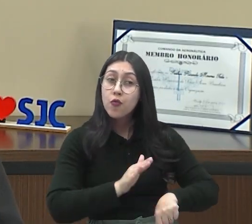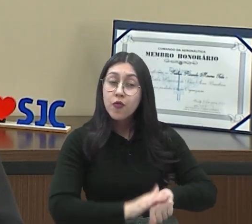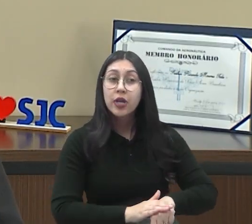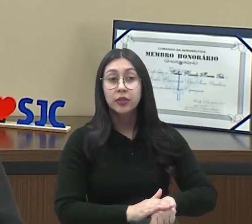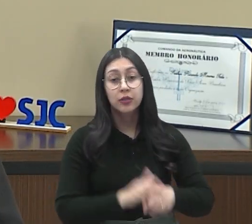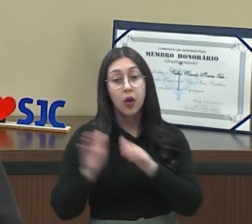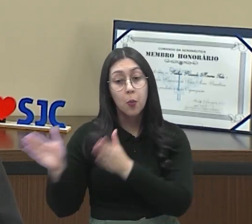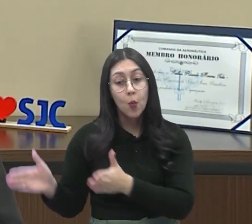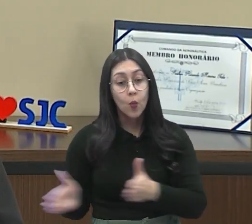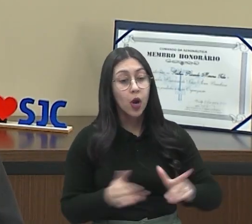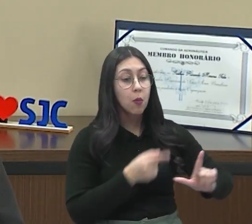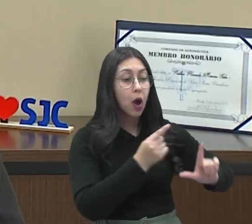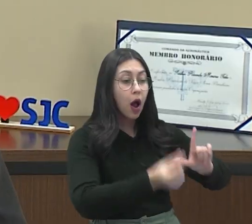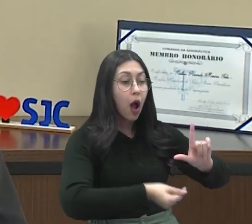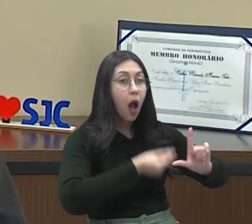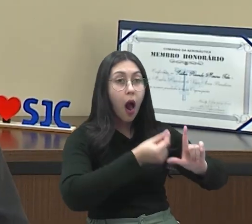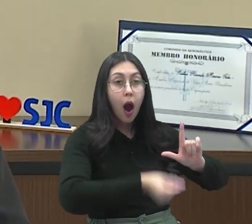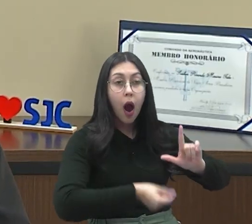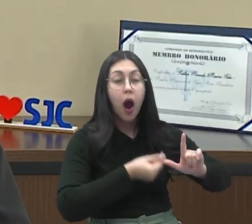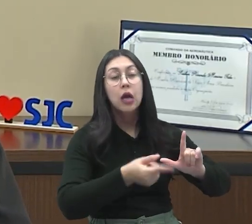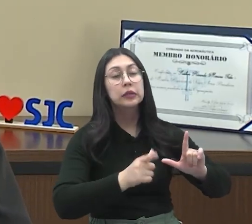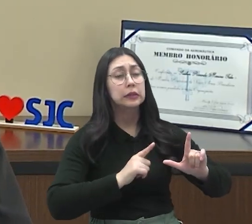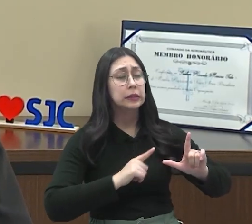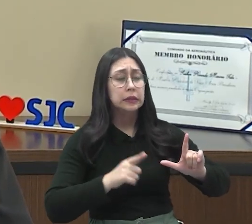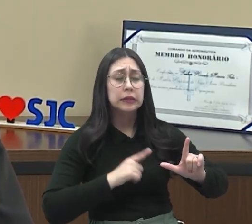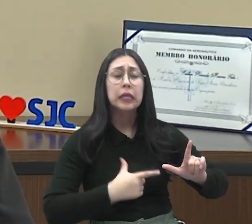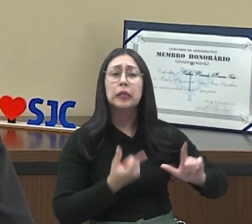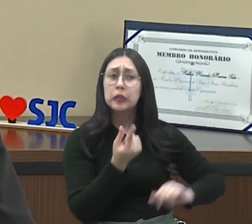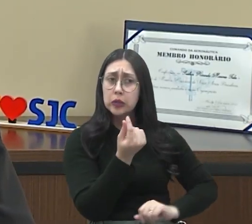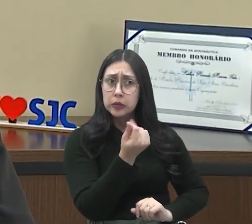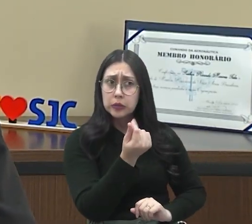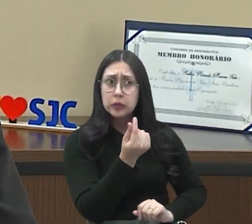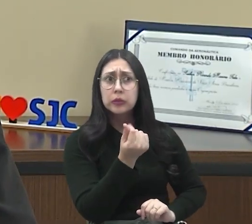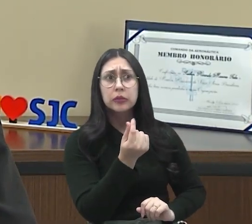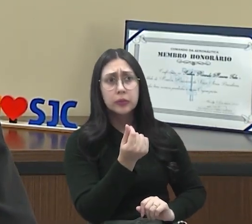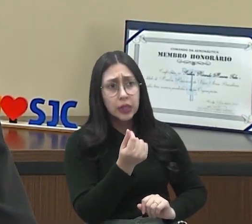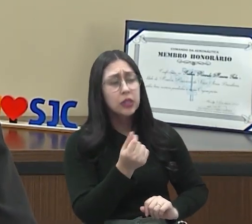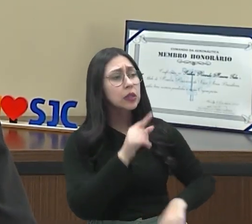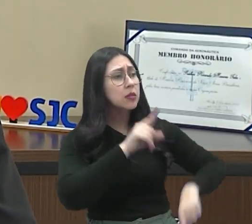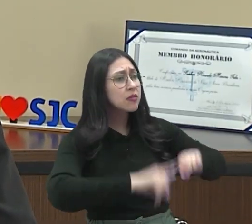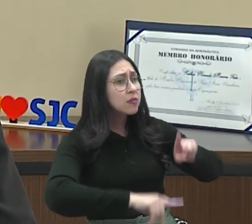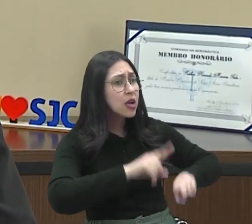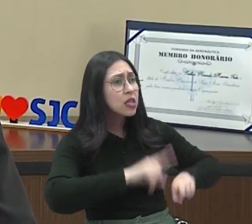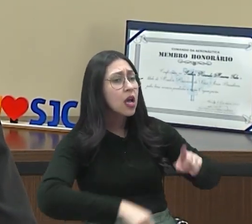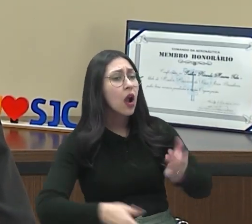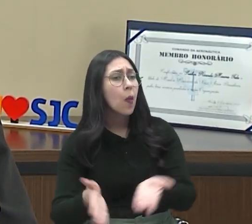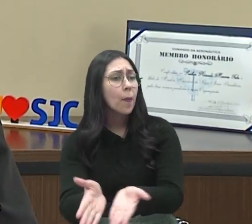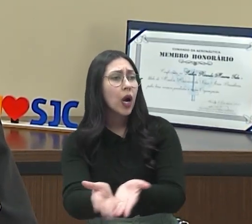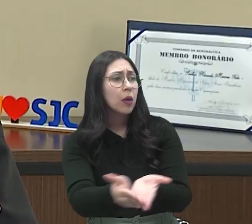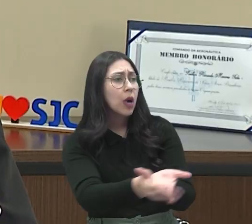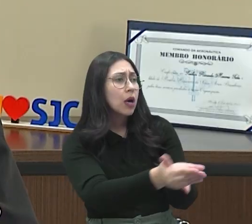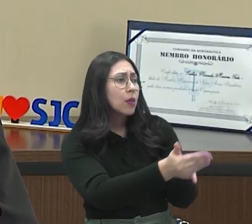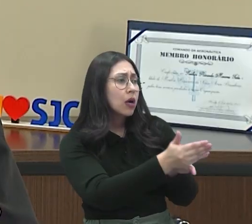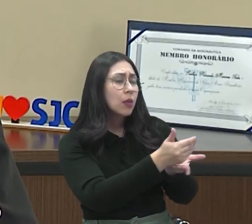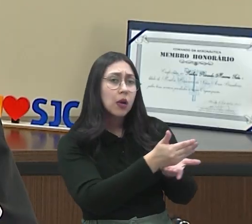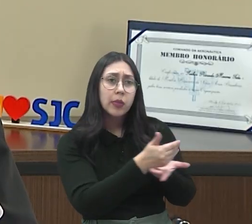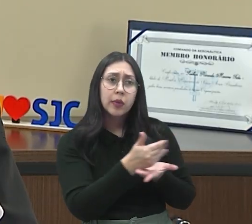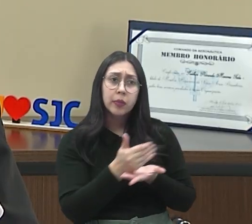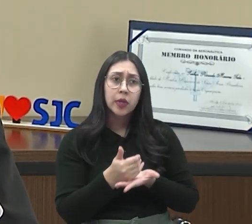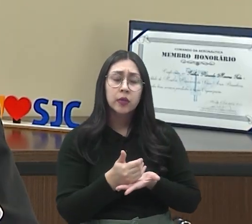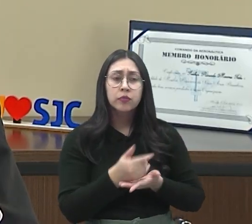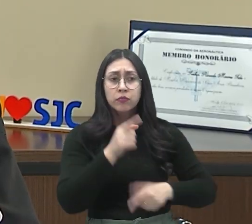seja, a logística toda. Existe um custo para realizar essa logística de retirar, né, esse resíduo, né,